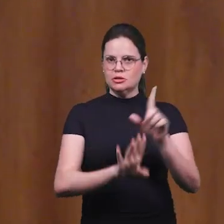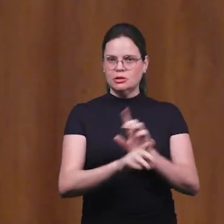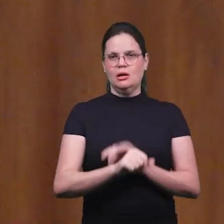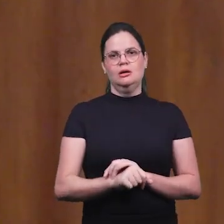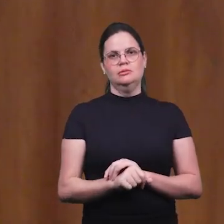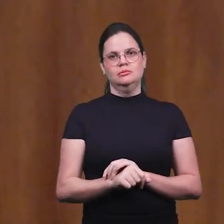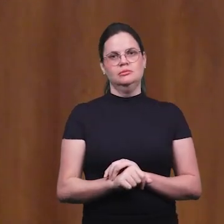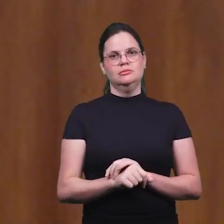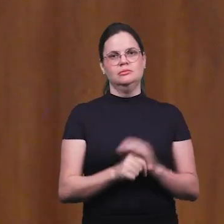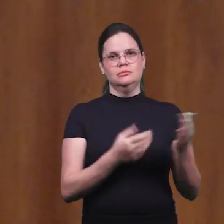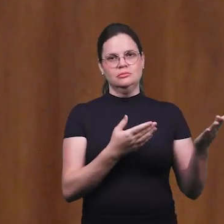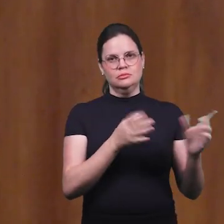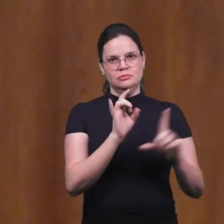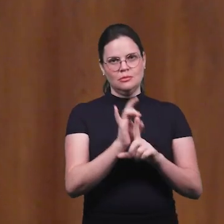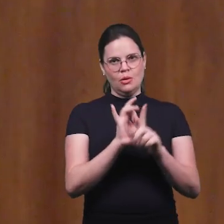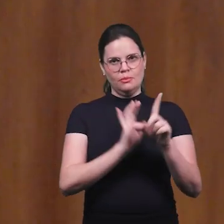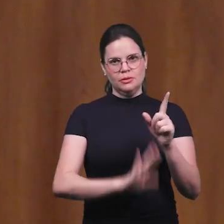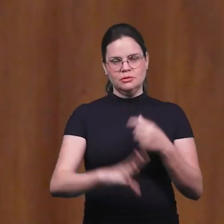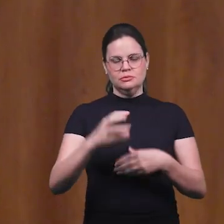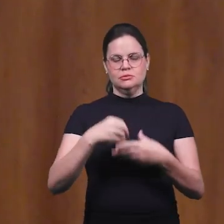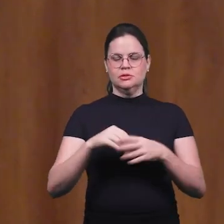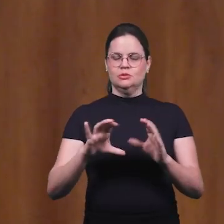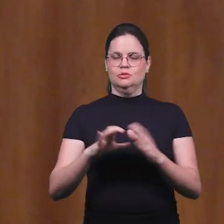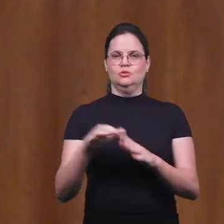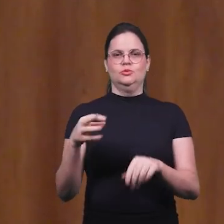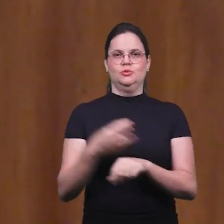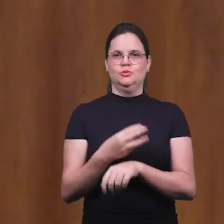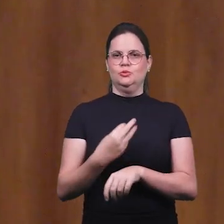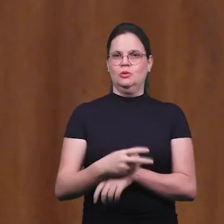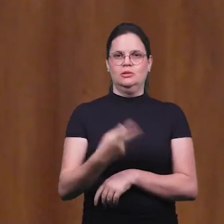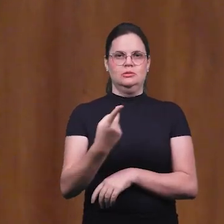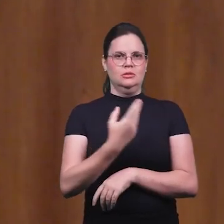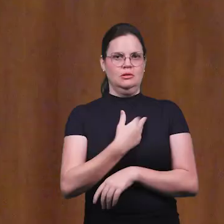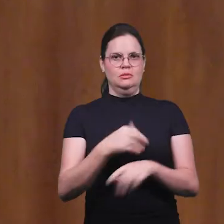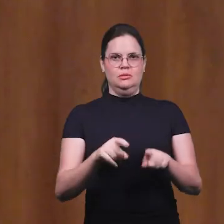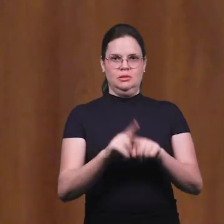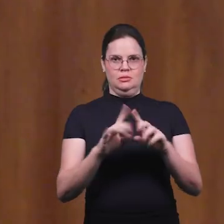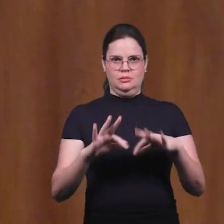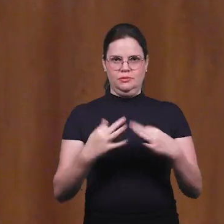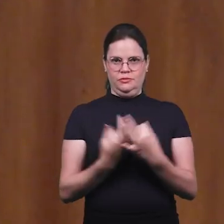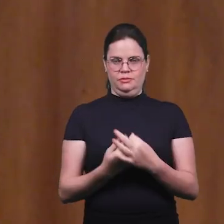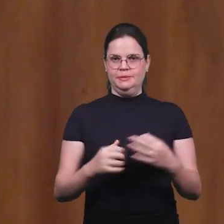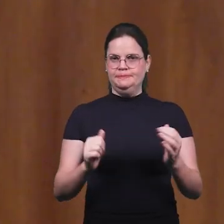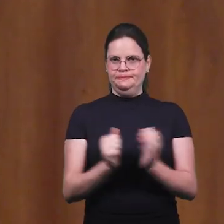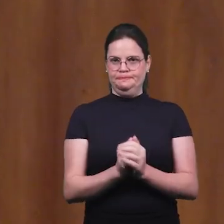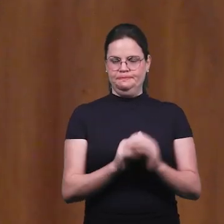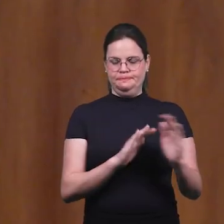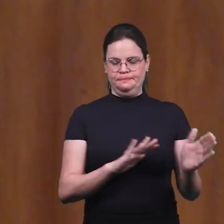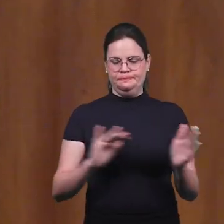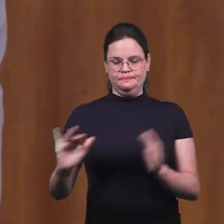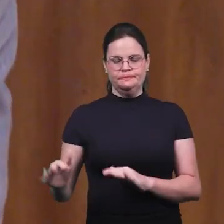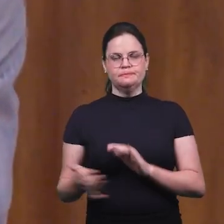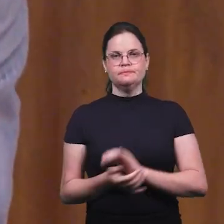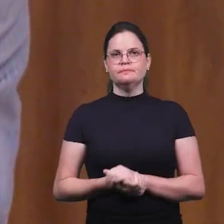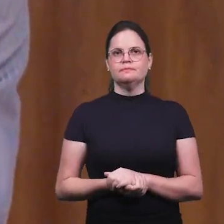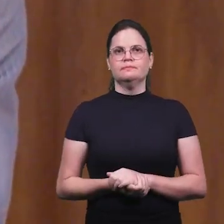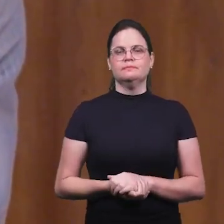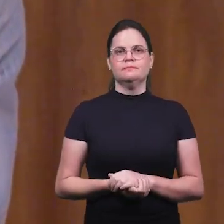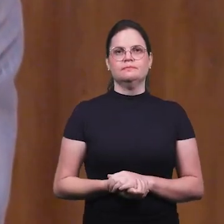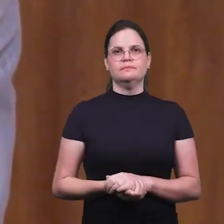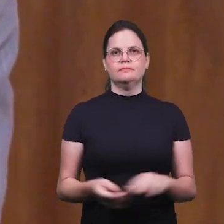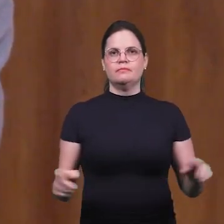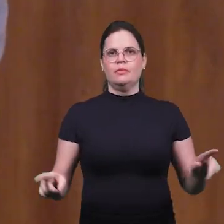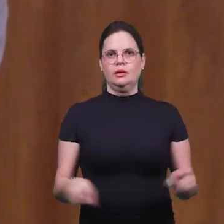amigos, com seus familiares, e será uma grande bênção na vida deles também. Bem, voltando aqui, há também